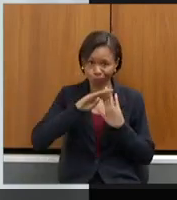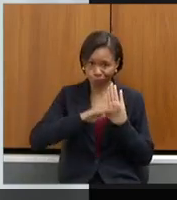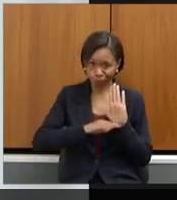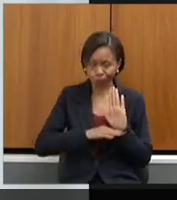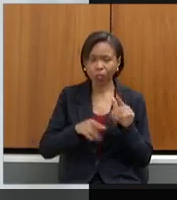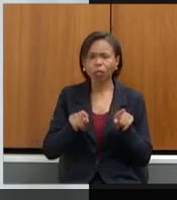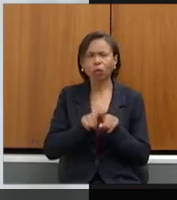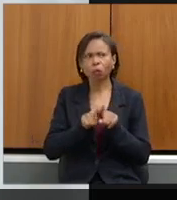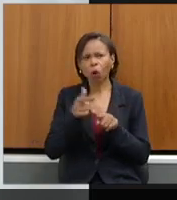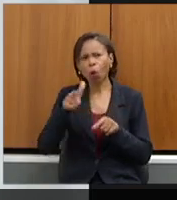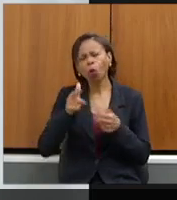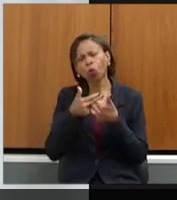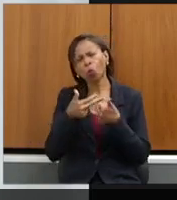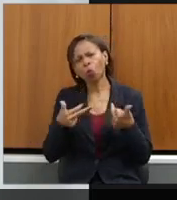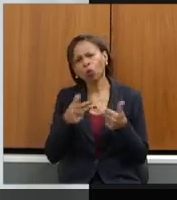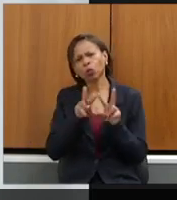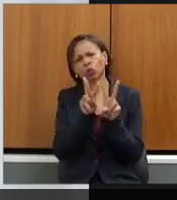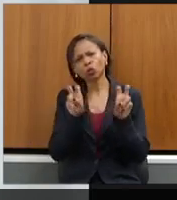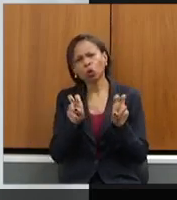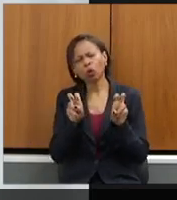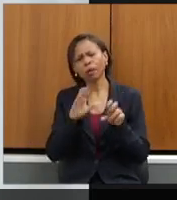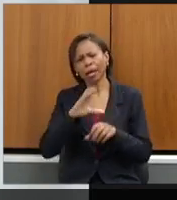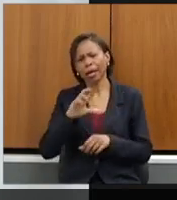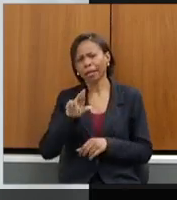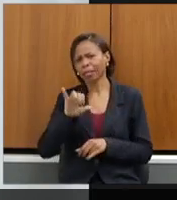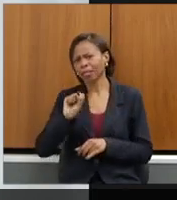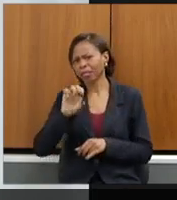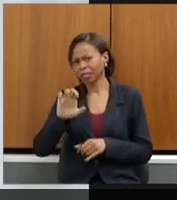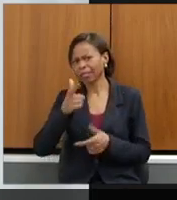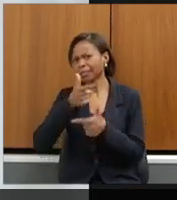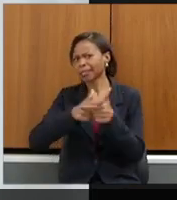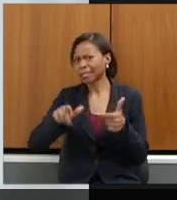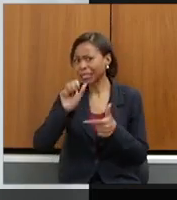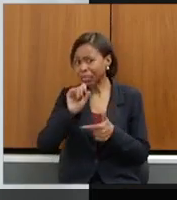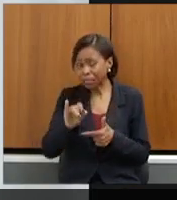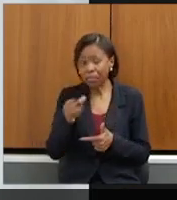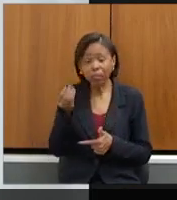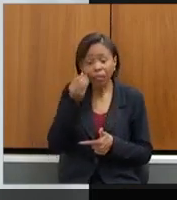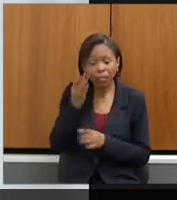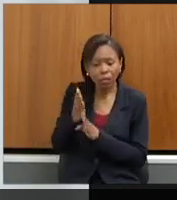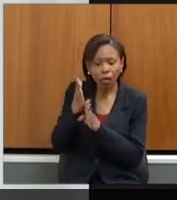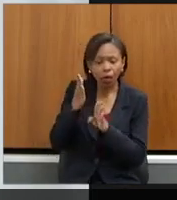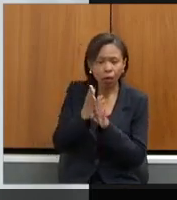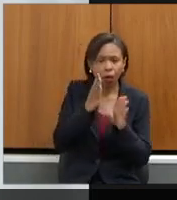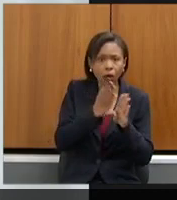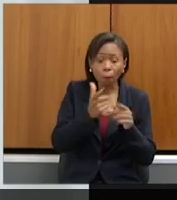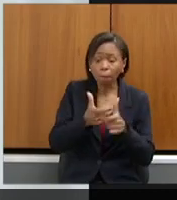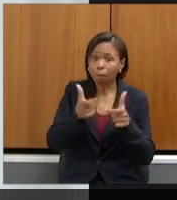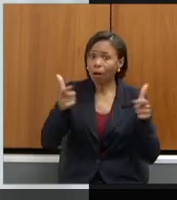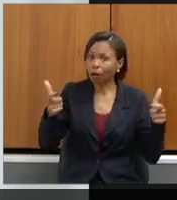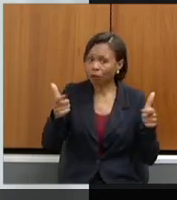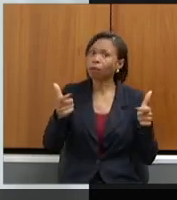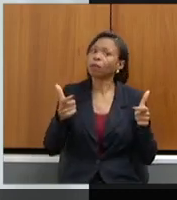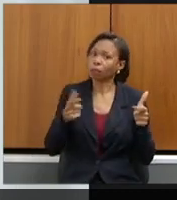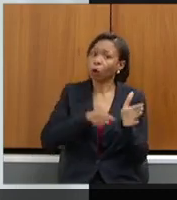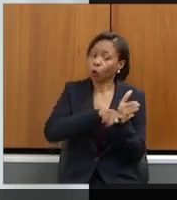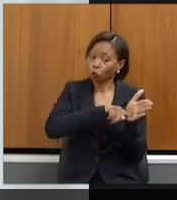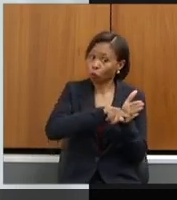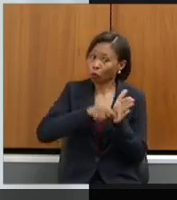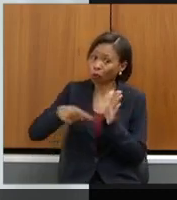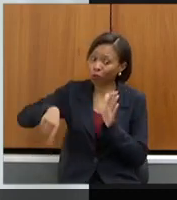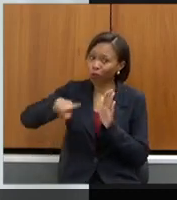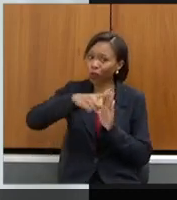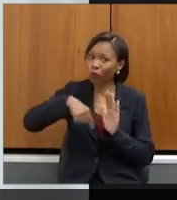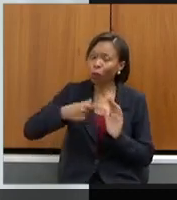parte da atual crise que poderia ter sido evitada se tivesse testagem maior número de tecnologias especialista essa orgânicos ao